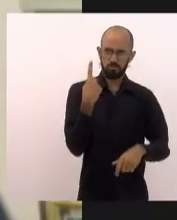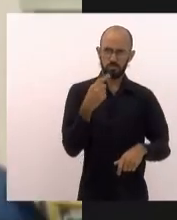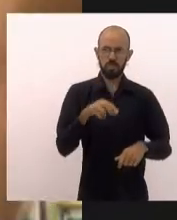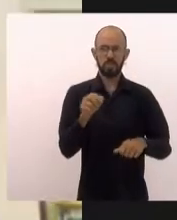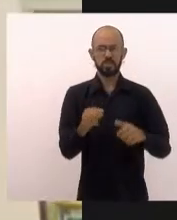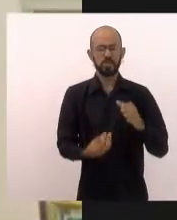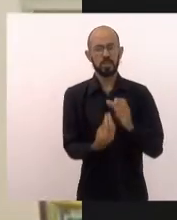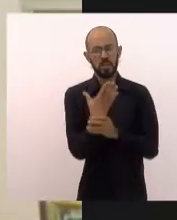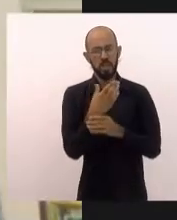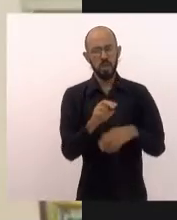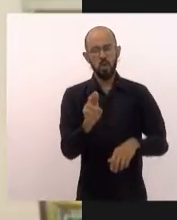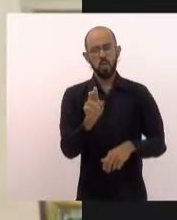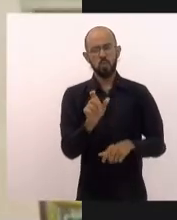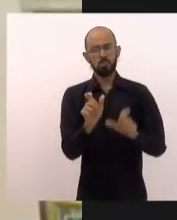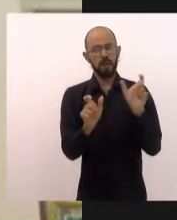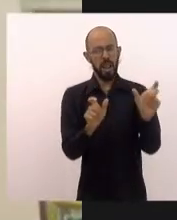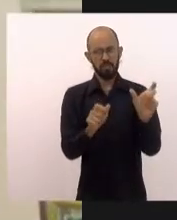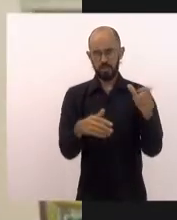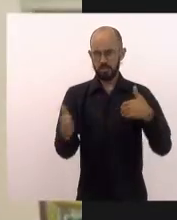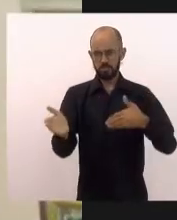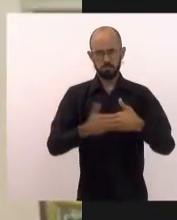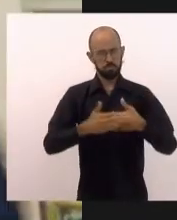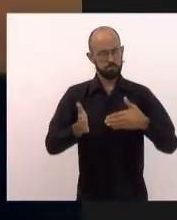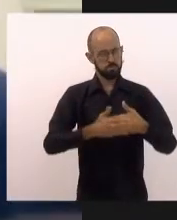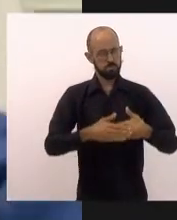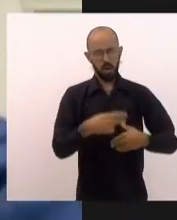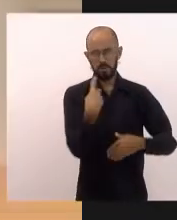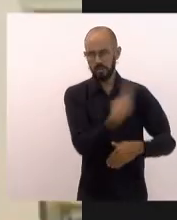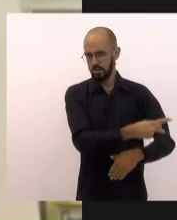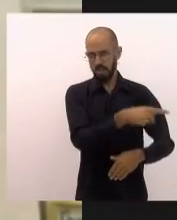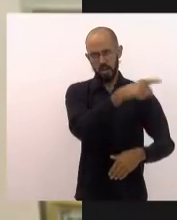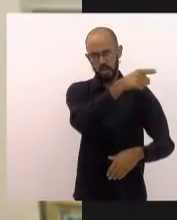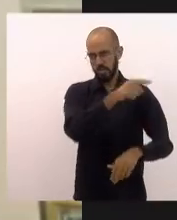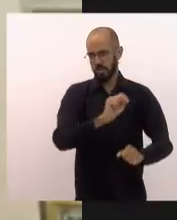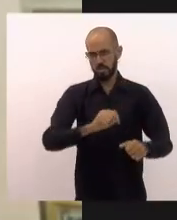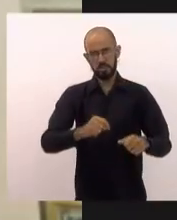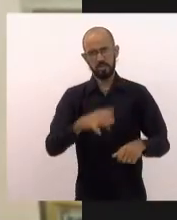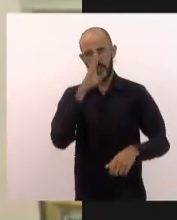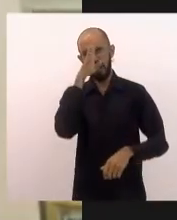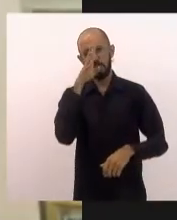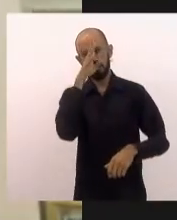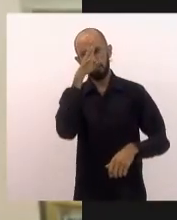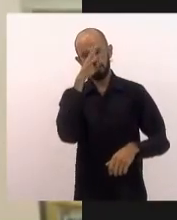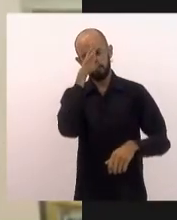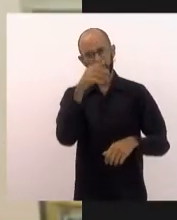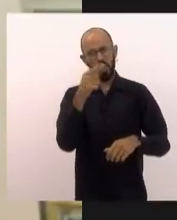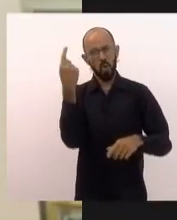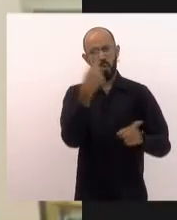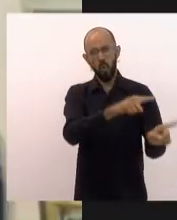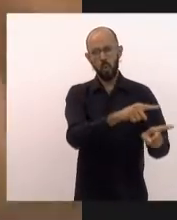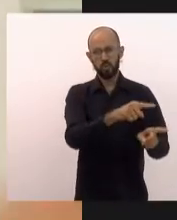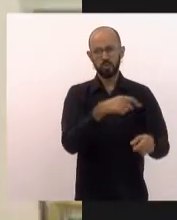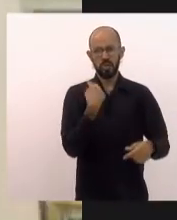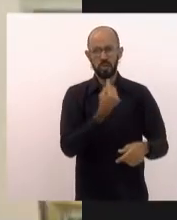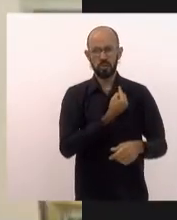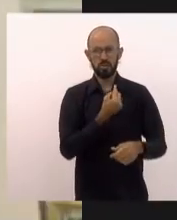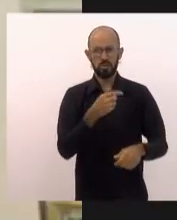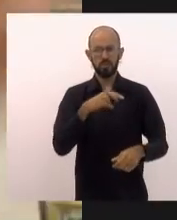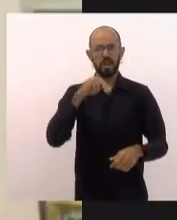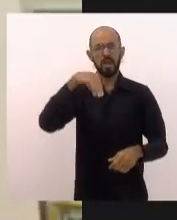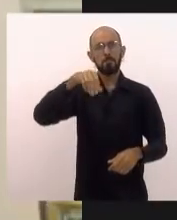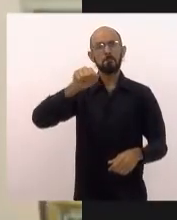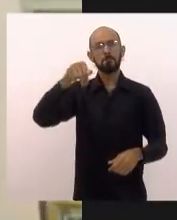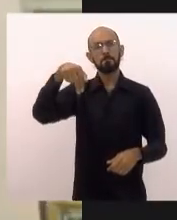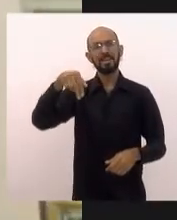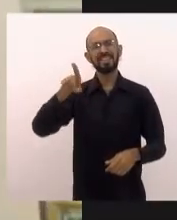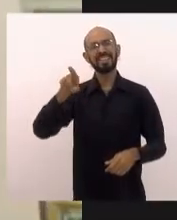próprios, umas palavras estapafúrdias, né? Suprime o gênero da nossa gramática, ela não chama o mandato de mandato, chama de